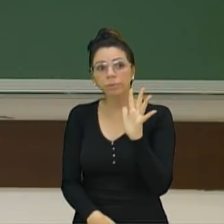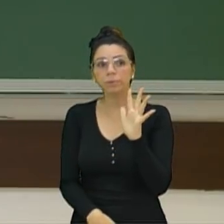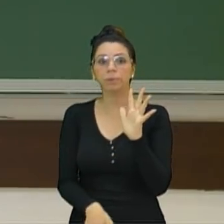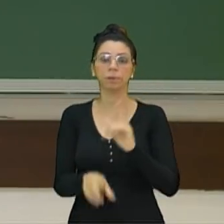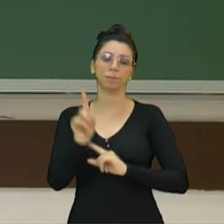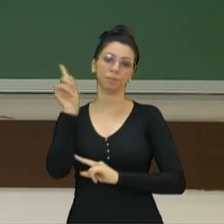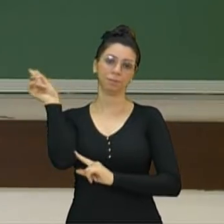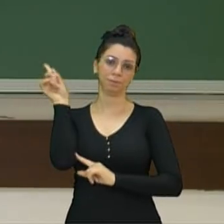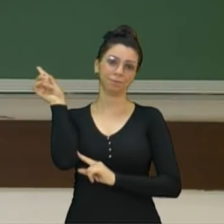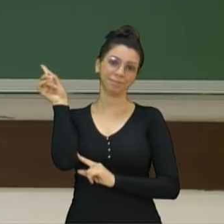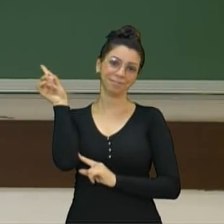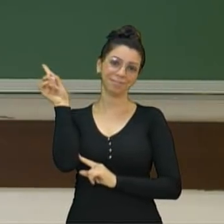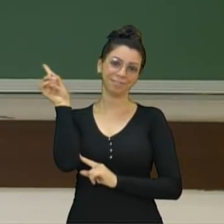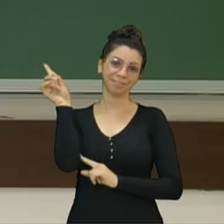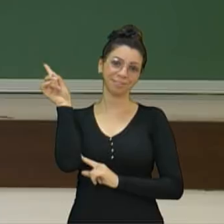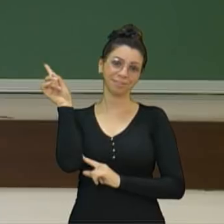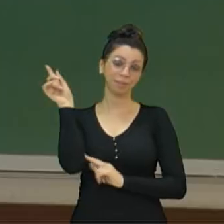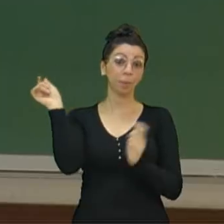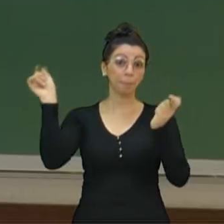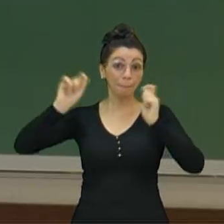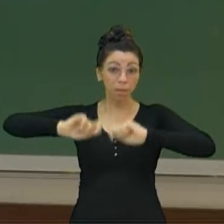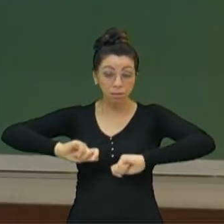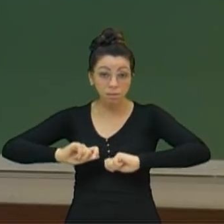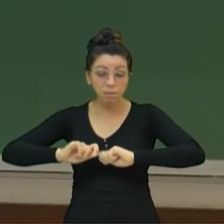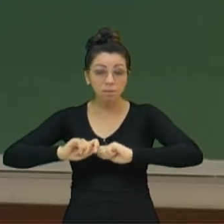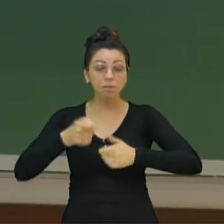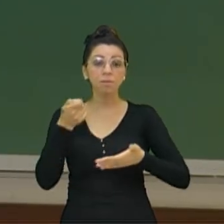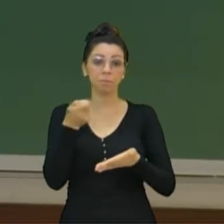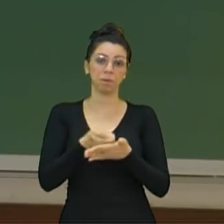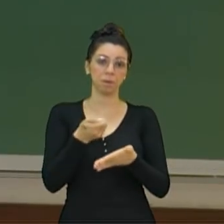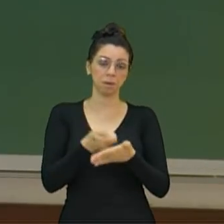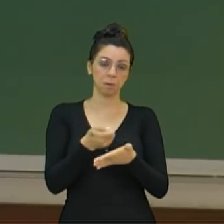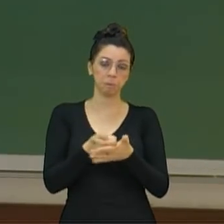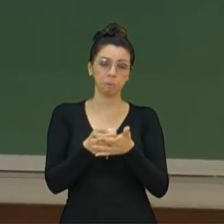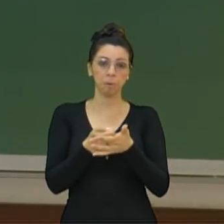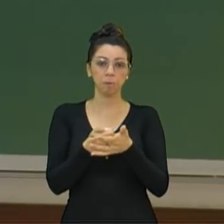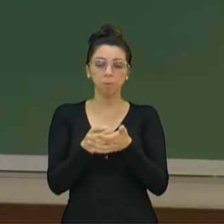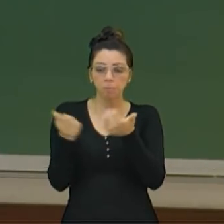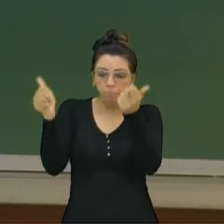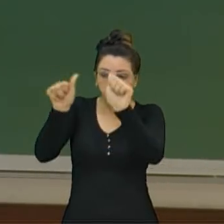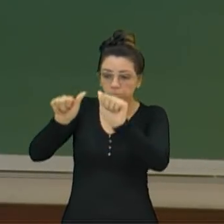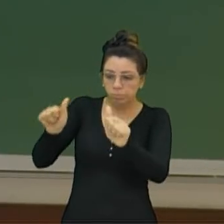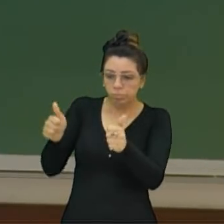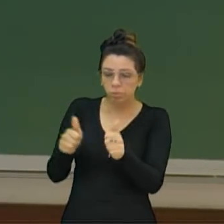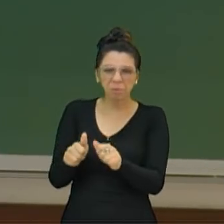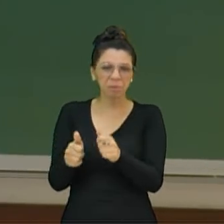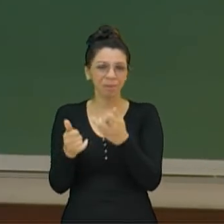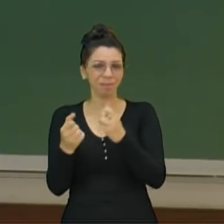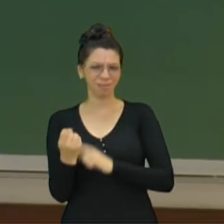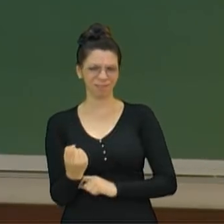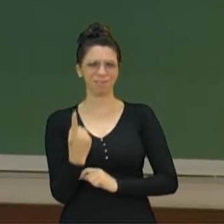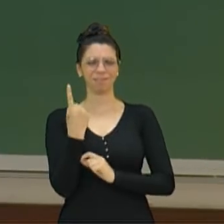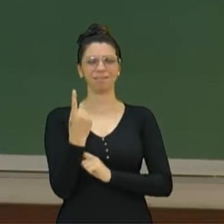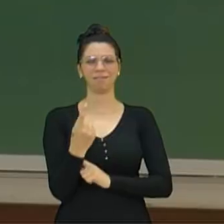este é o formato que ela tem que ter. Estranho esse formato, né? Parece um cometa cheio